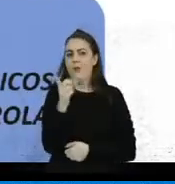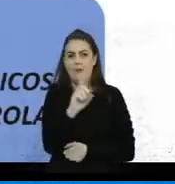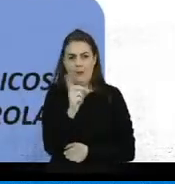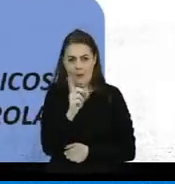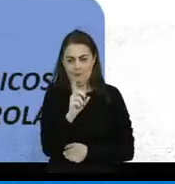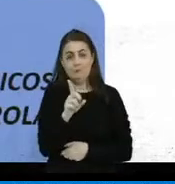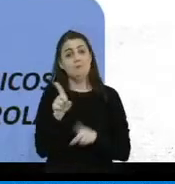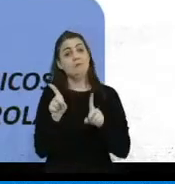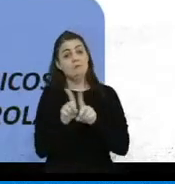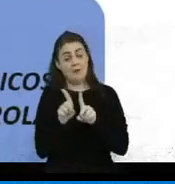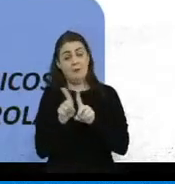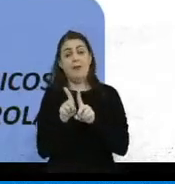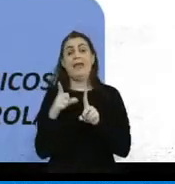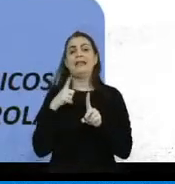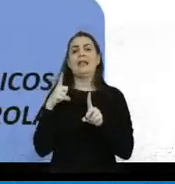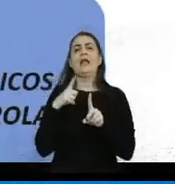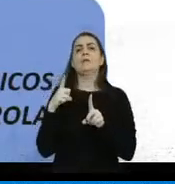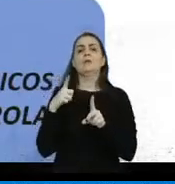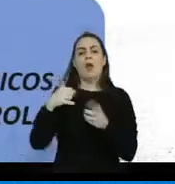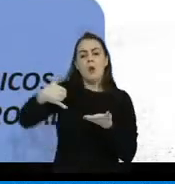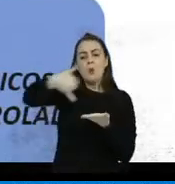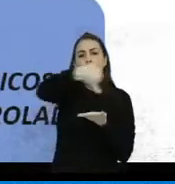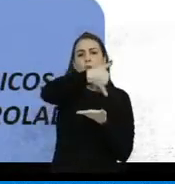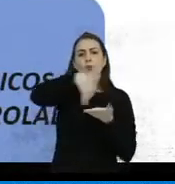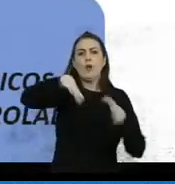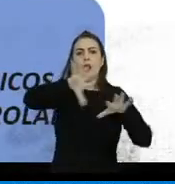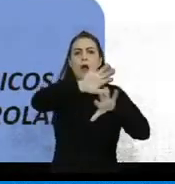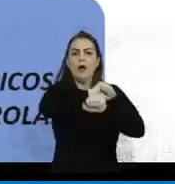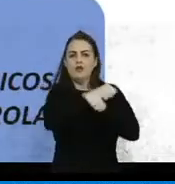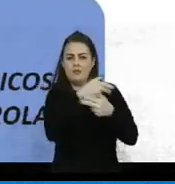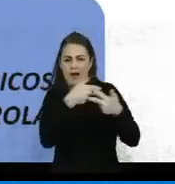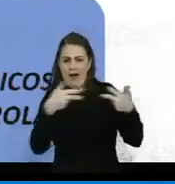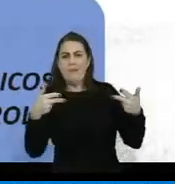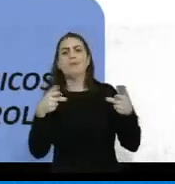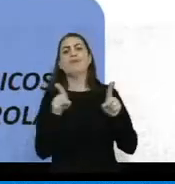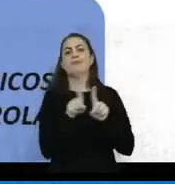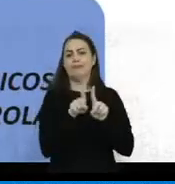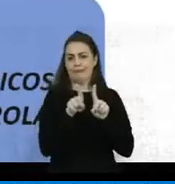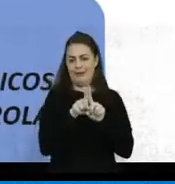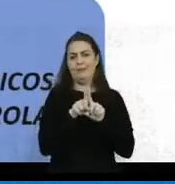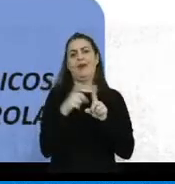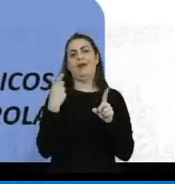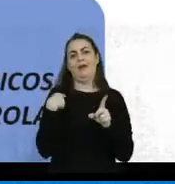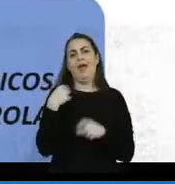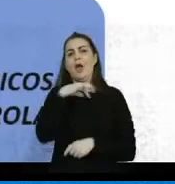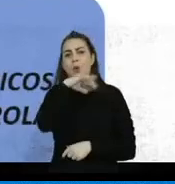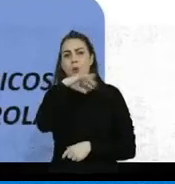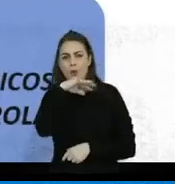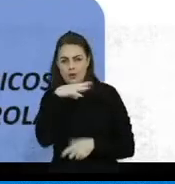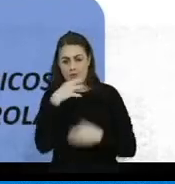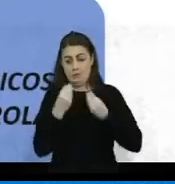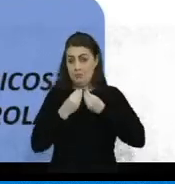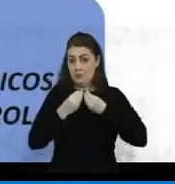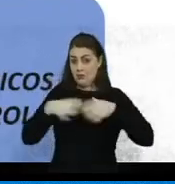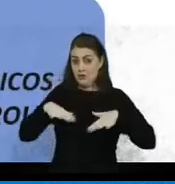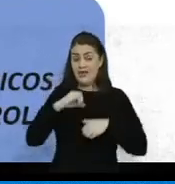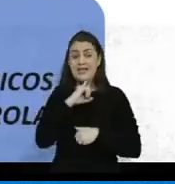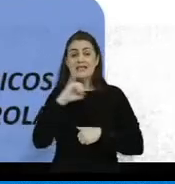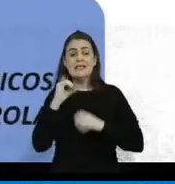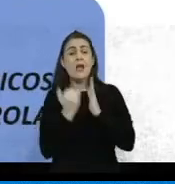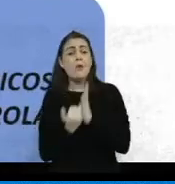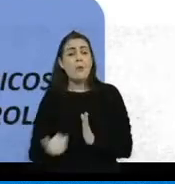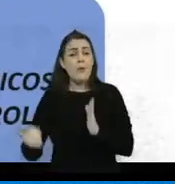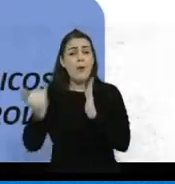é pró-inflamatória também. Então, quando você aumenta esses tipos de gordura na dieta, você tende a inflamar o seu